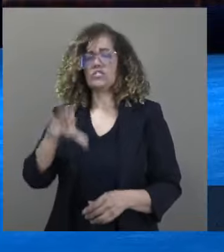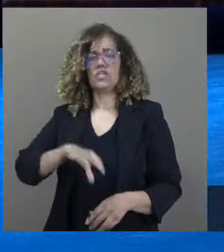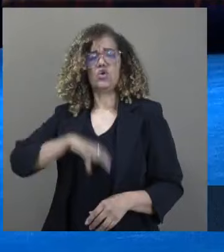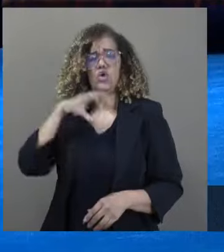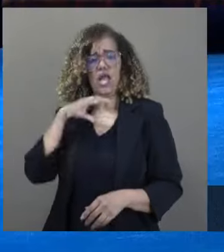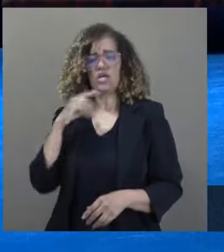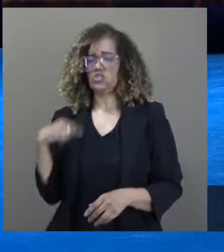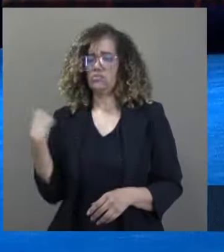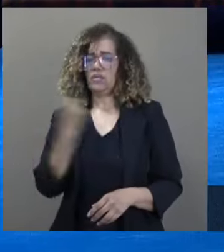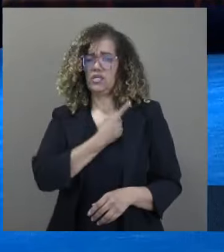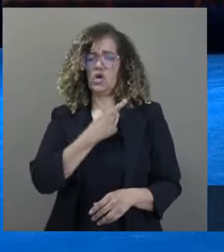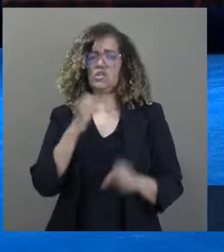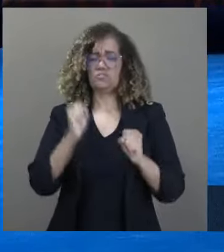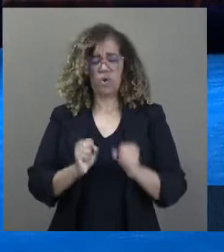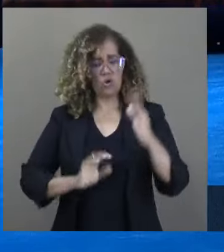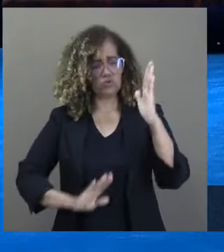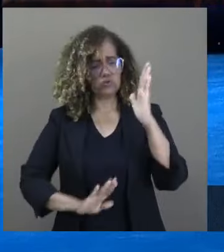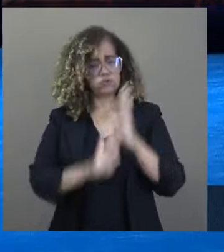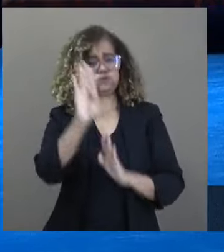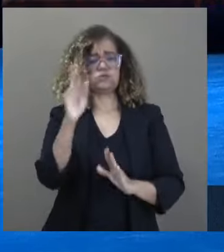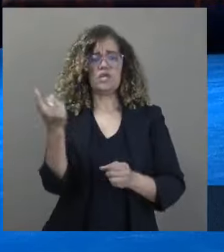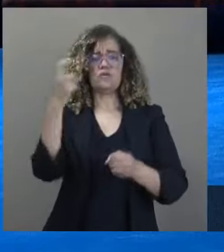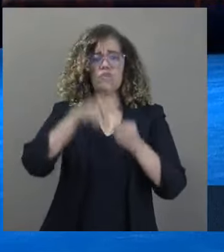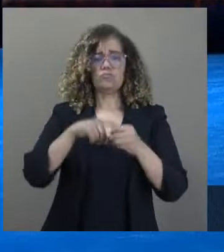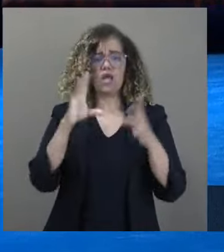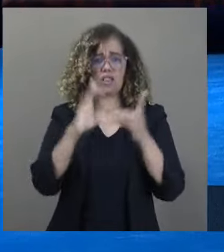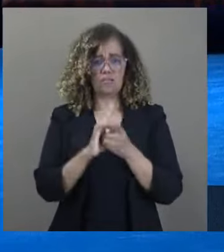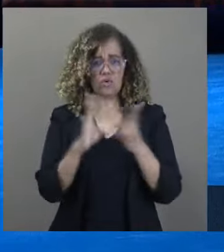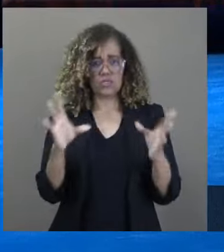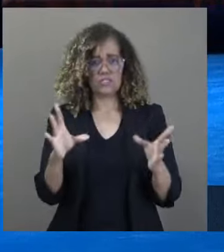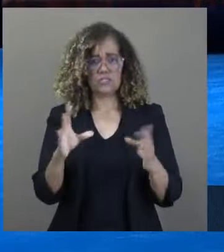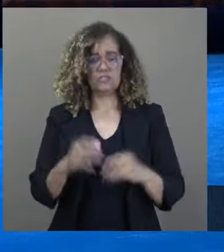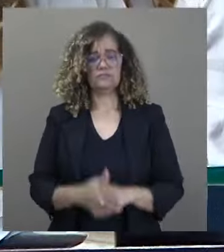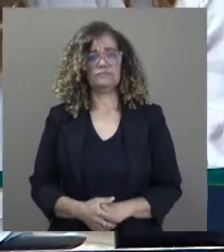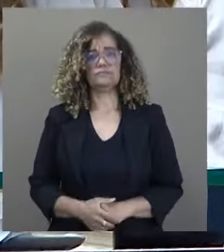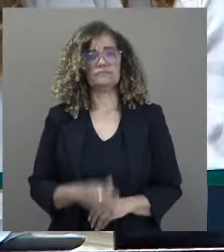possa avançar, voltar à democracia. Obrigado, senador Eduardo.